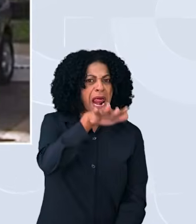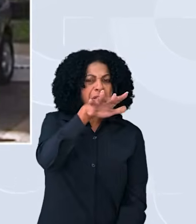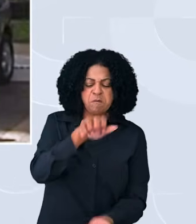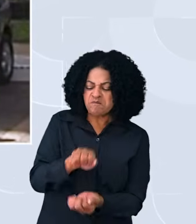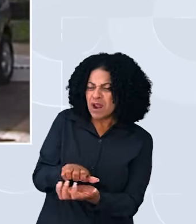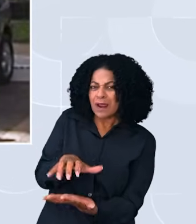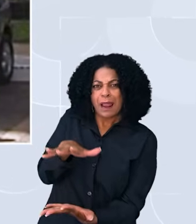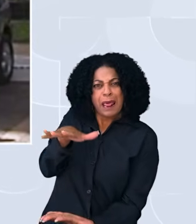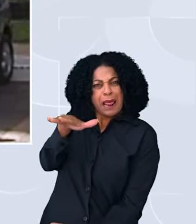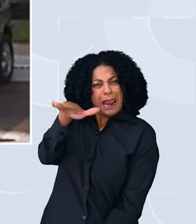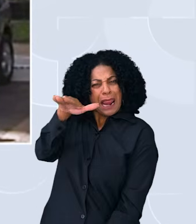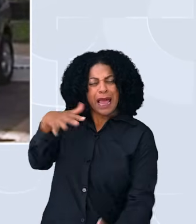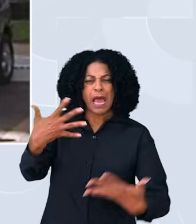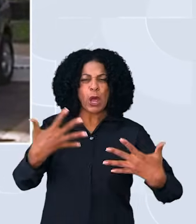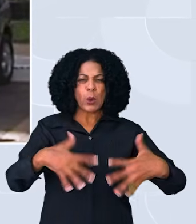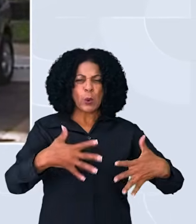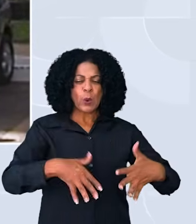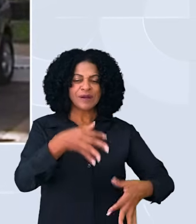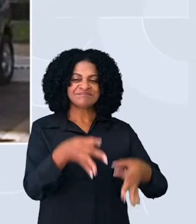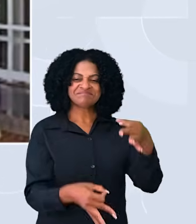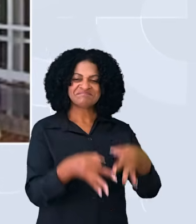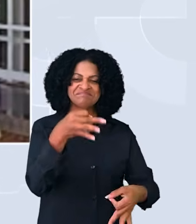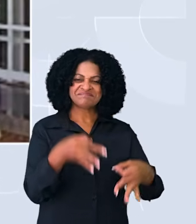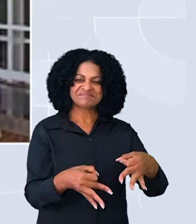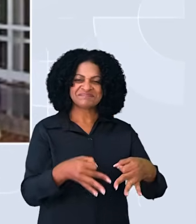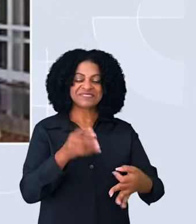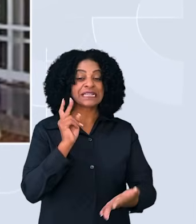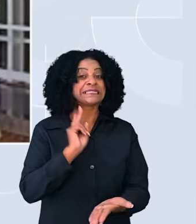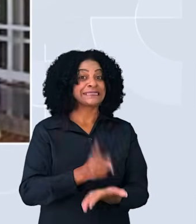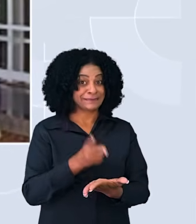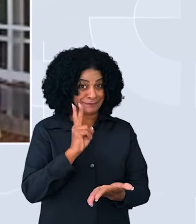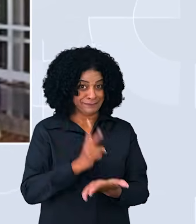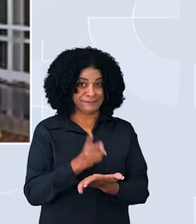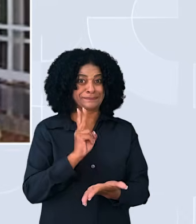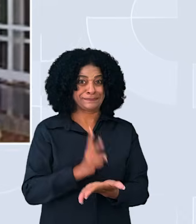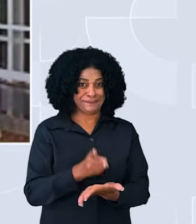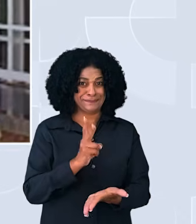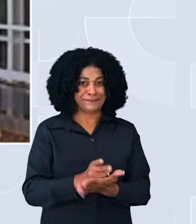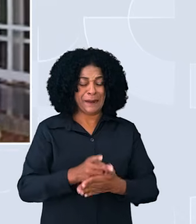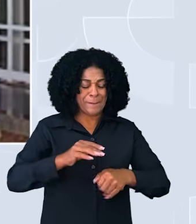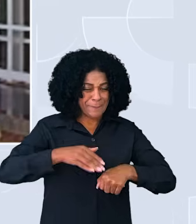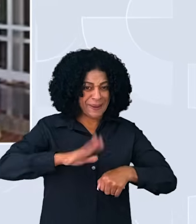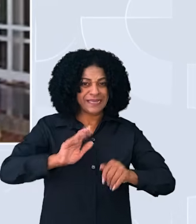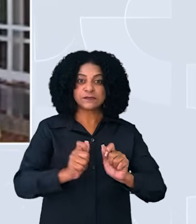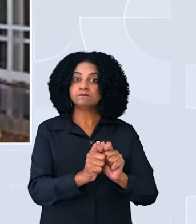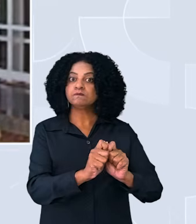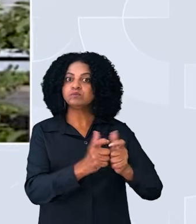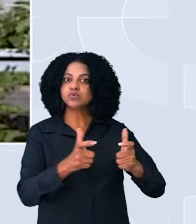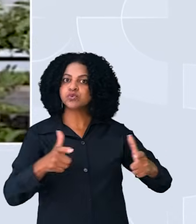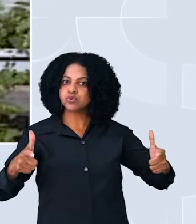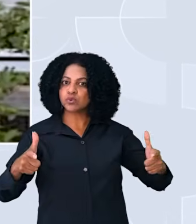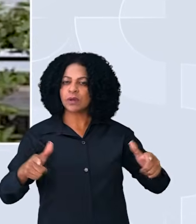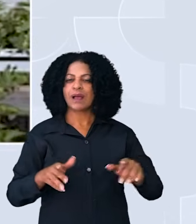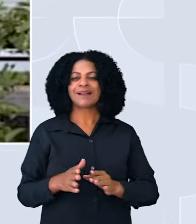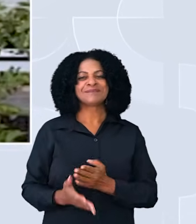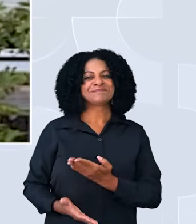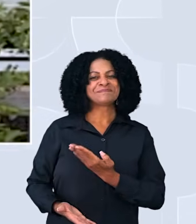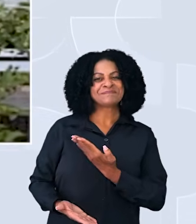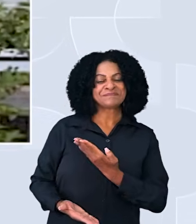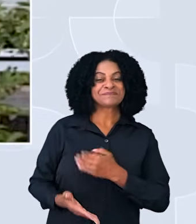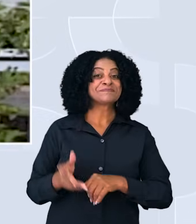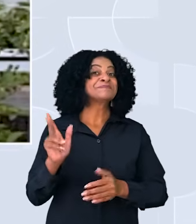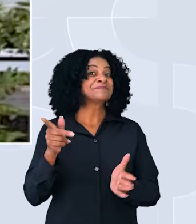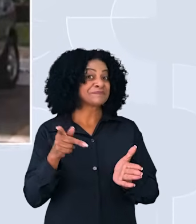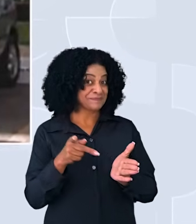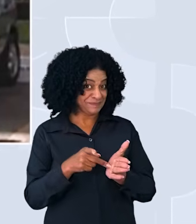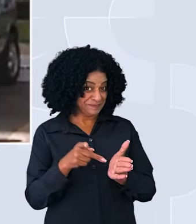uma sede pequena e a justiça trabalhista cada vez mais demandada pela sociedade brasileira. Essa era a